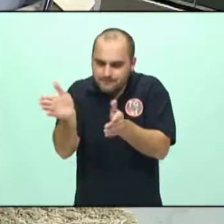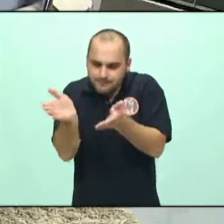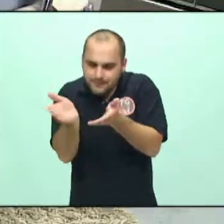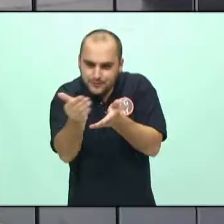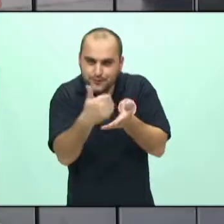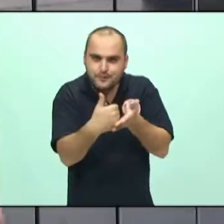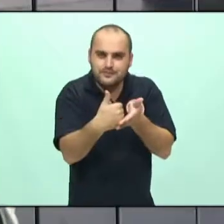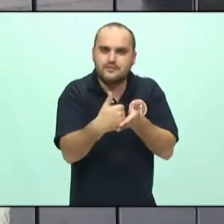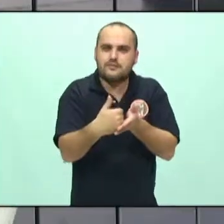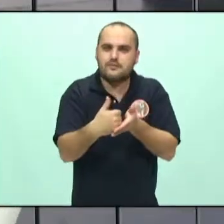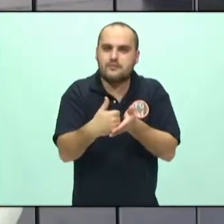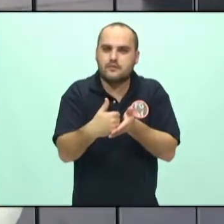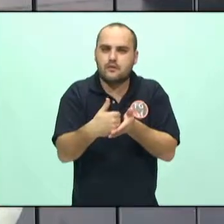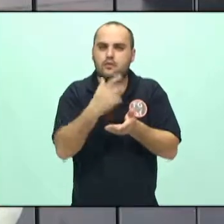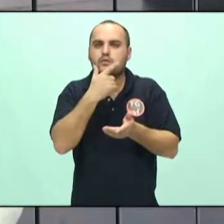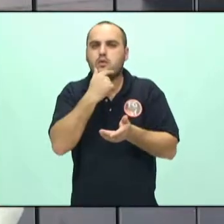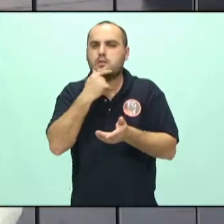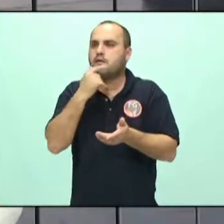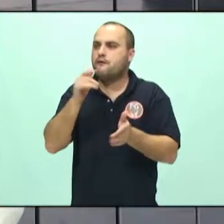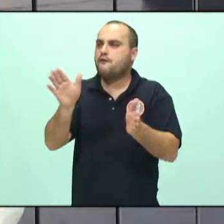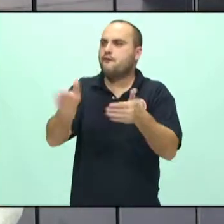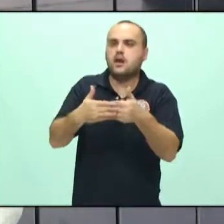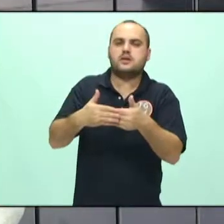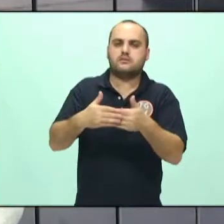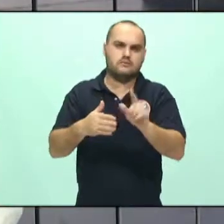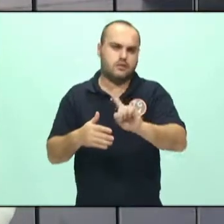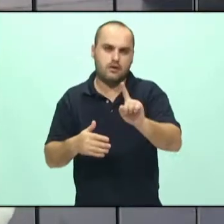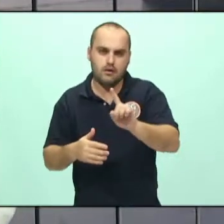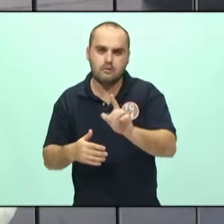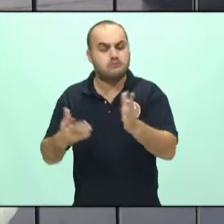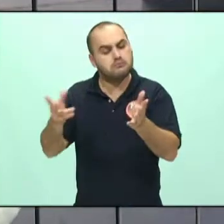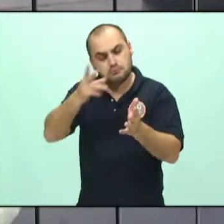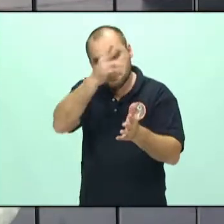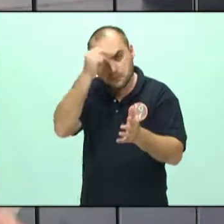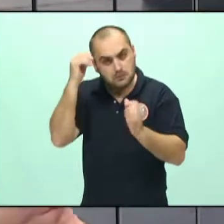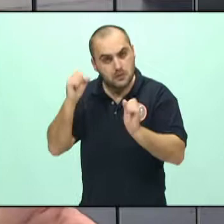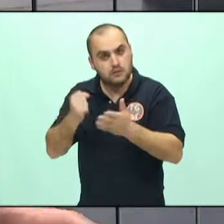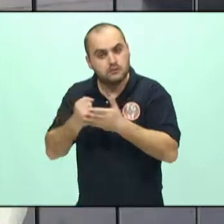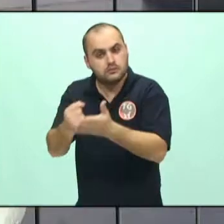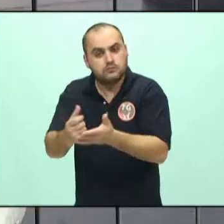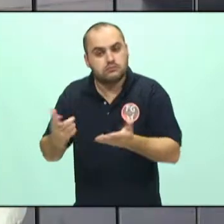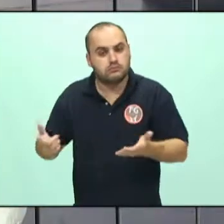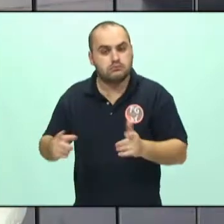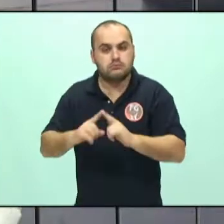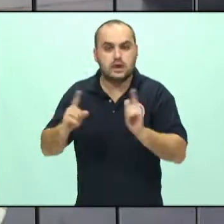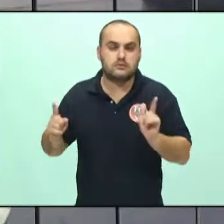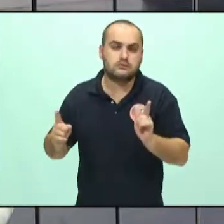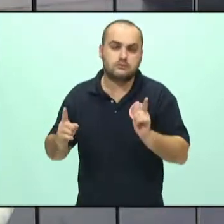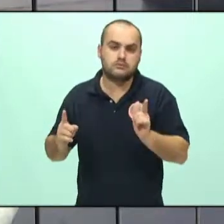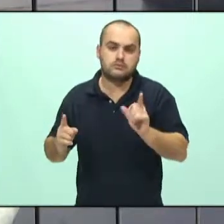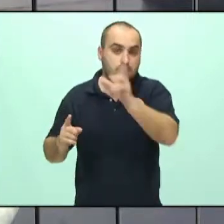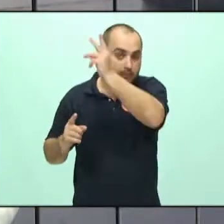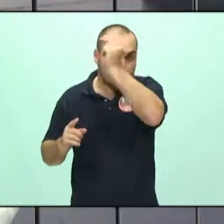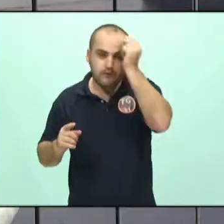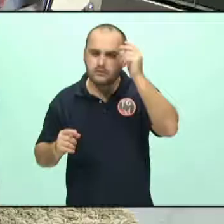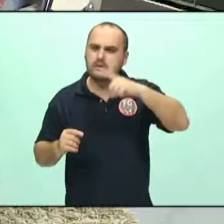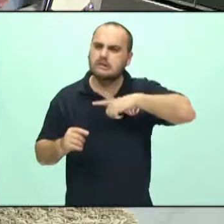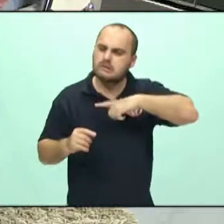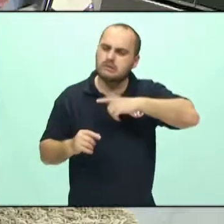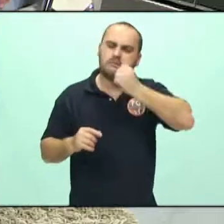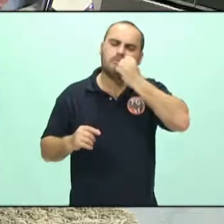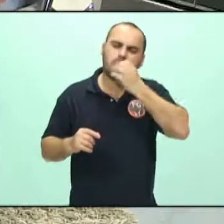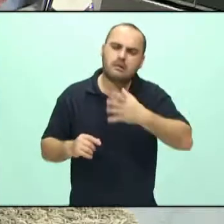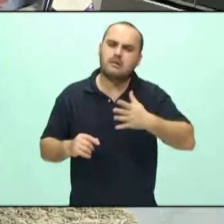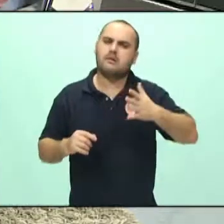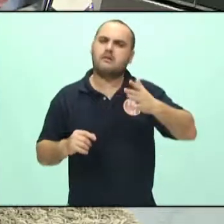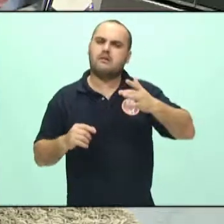ajudar com algum implemento, né? Um orgânico, um adubo, alguma coisa, né? Até mas, porque tem o horto municipal. E a prefeitura ia ganhar um monte. Ia acabar